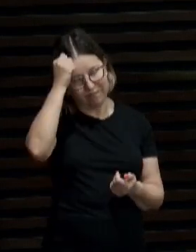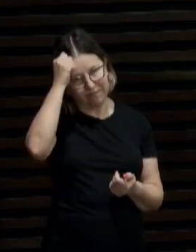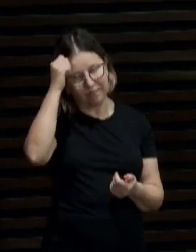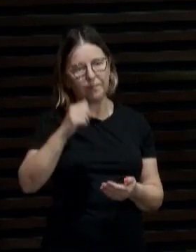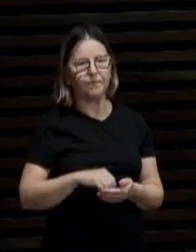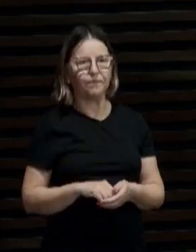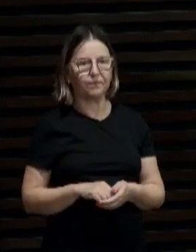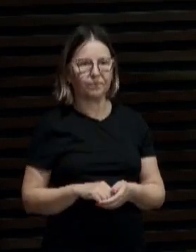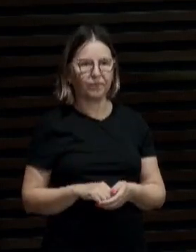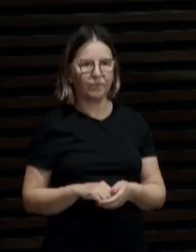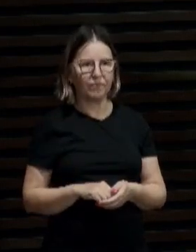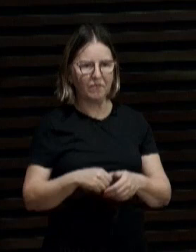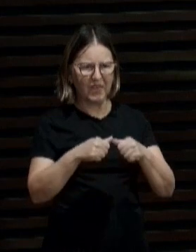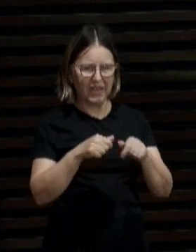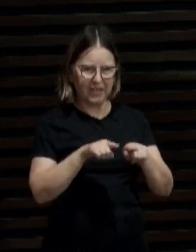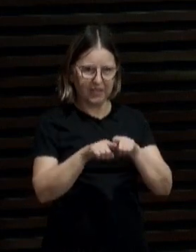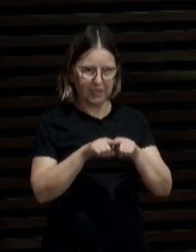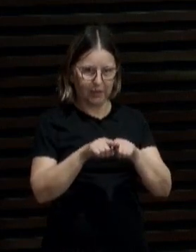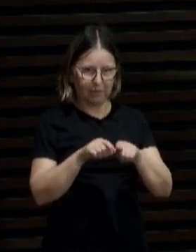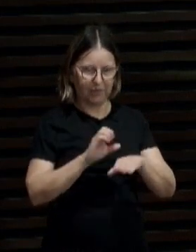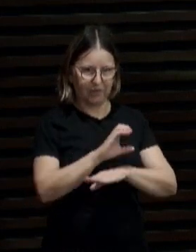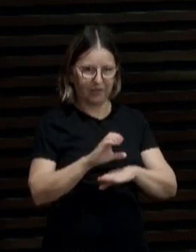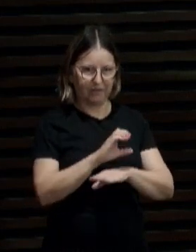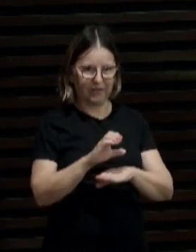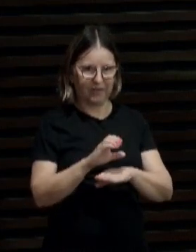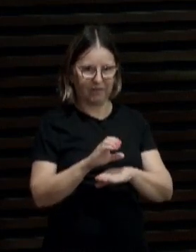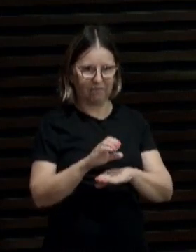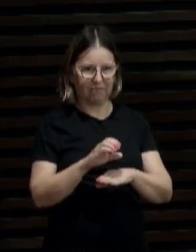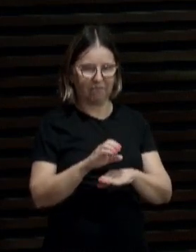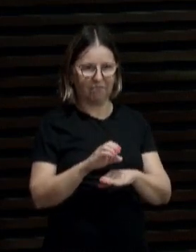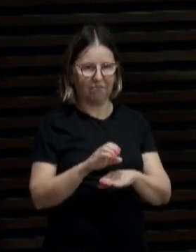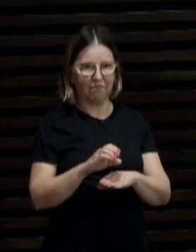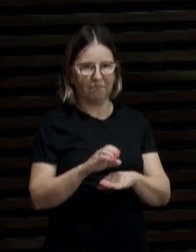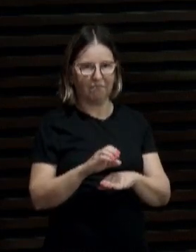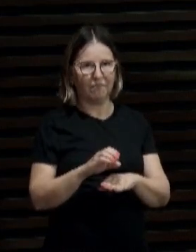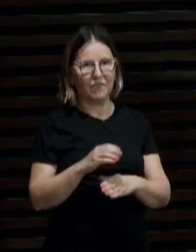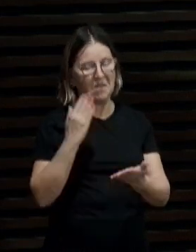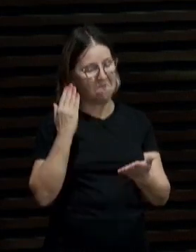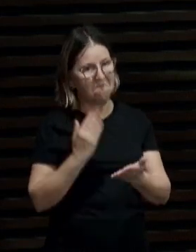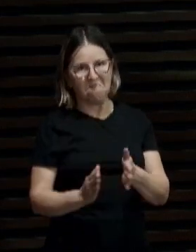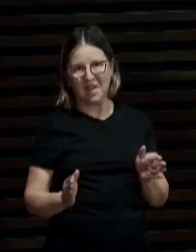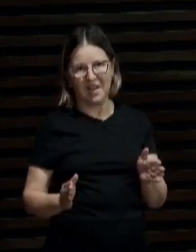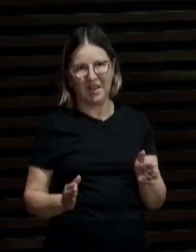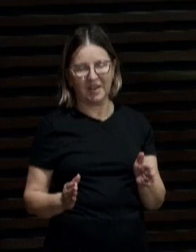Esses irmãos, então, por alguma razão, deixaram de priorizar o principal. Esses irmãos, por alguma